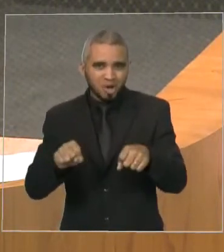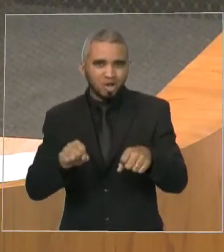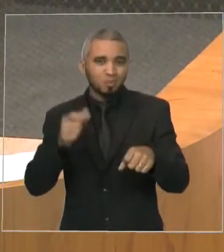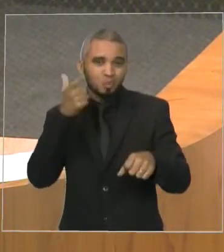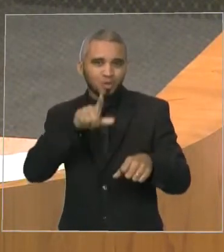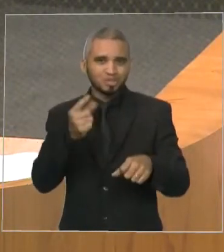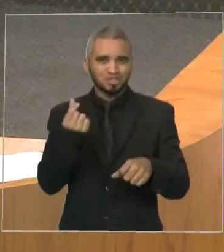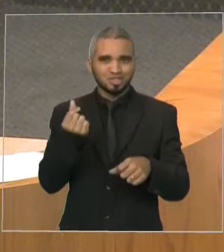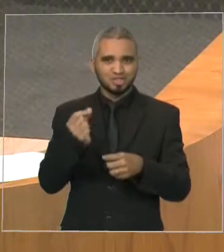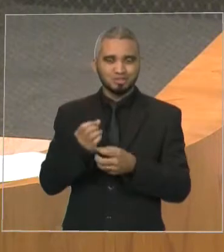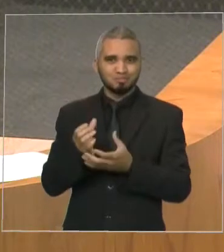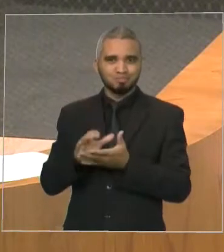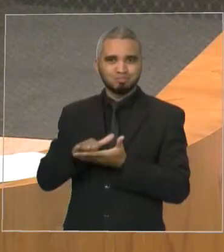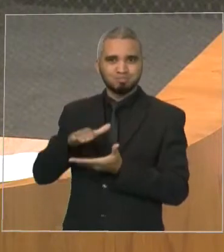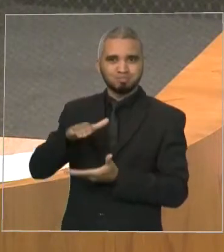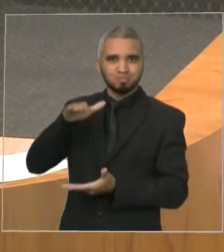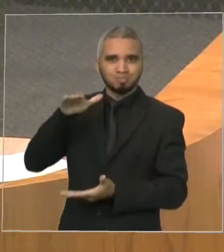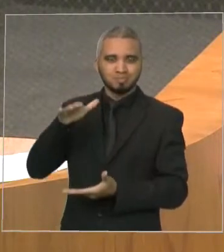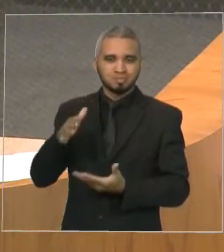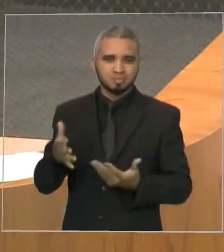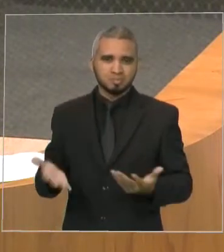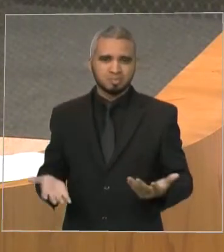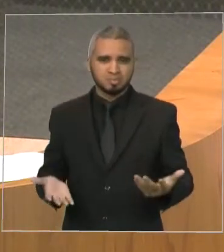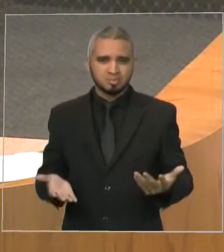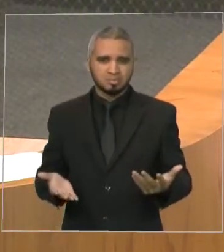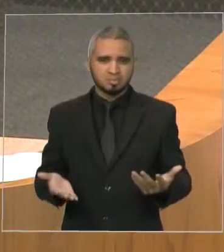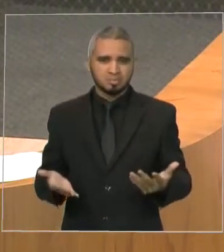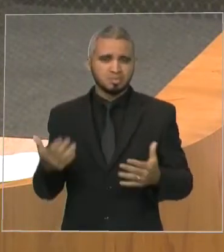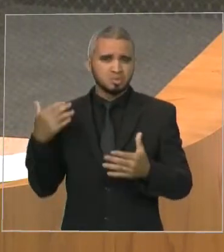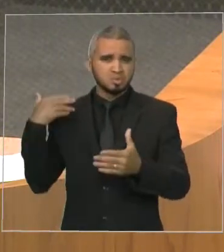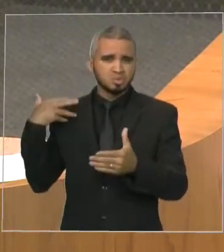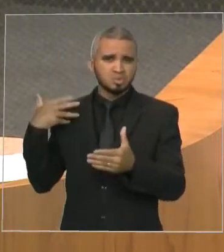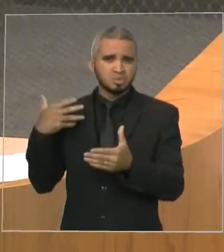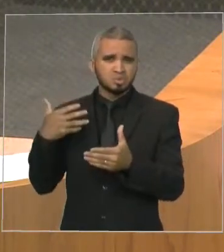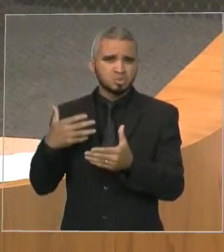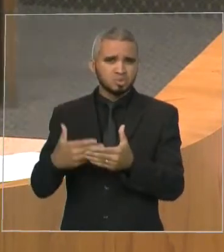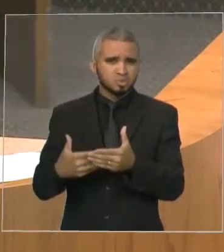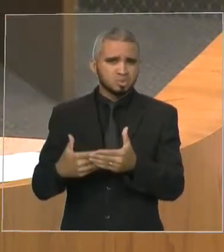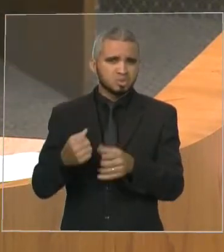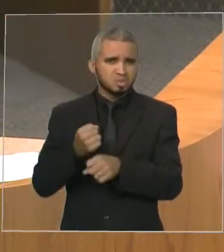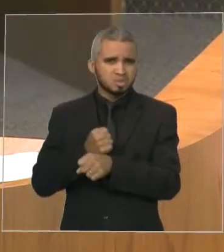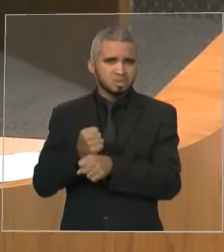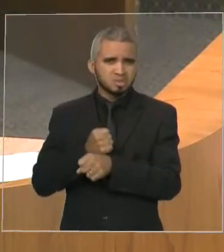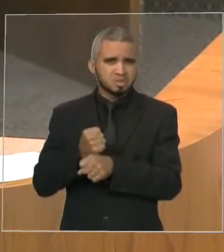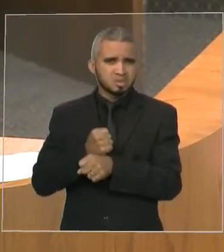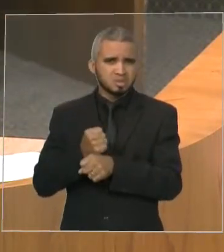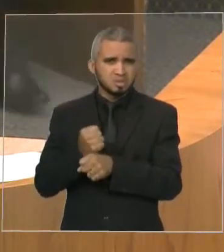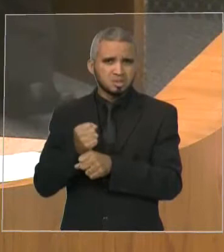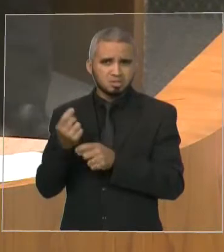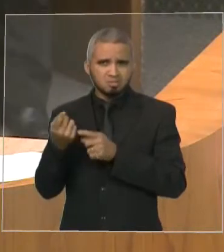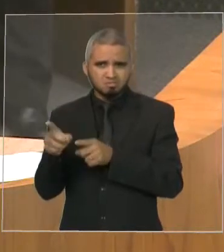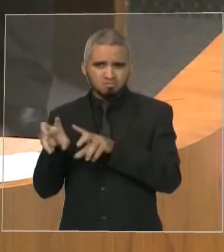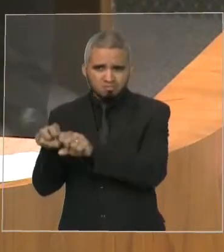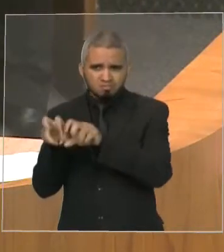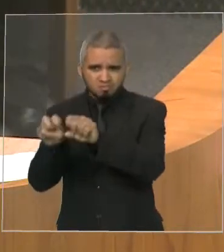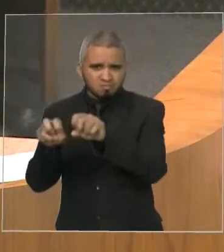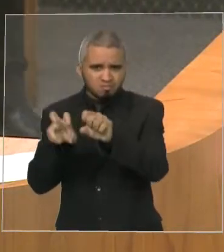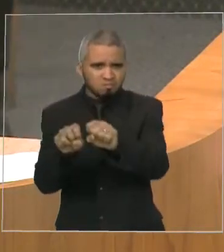Passou os últimos anos numa perseguição monstruosa e desenfreada.